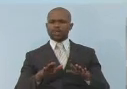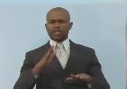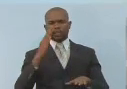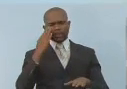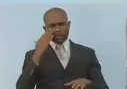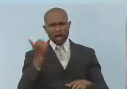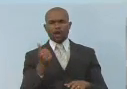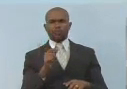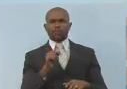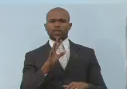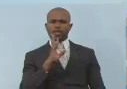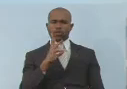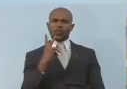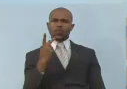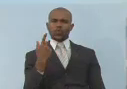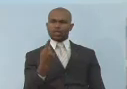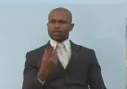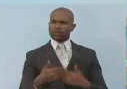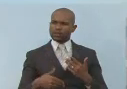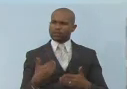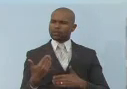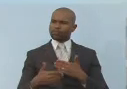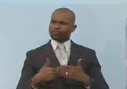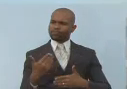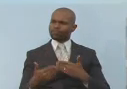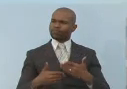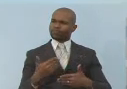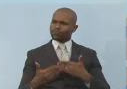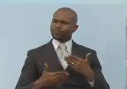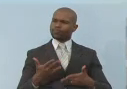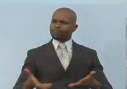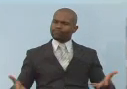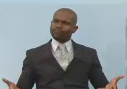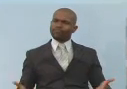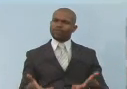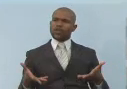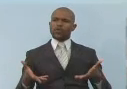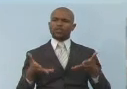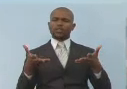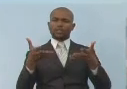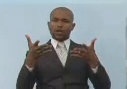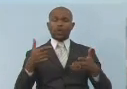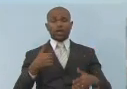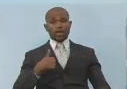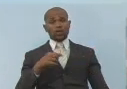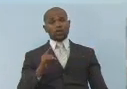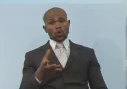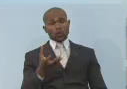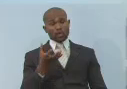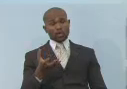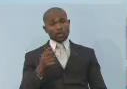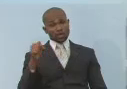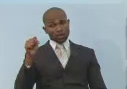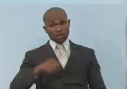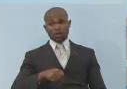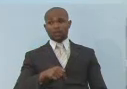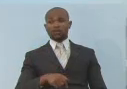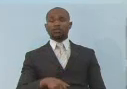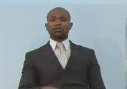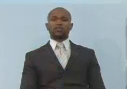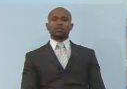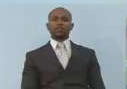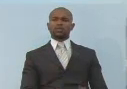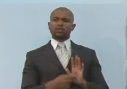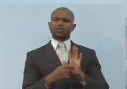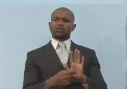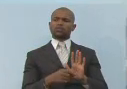a gente reconhece o avanço, é claro, e a valorização. Eu só queria deixar aqui